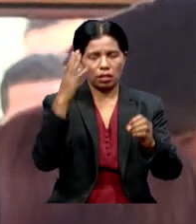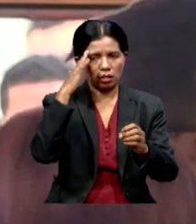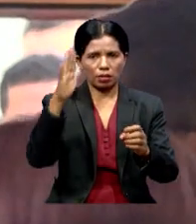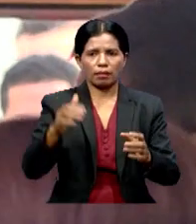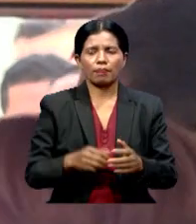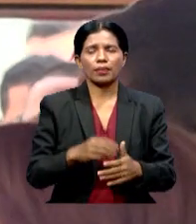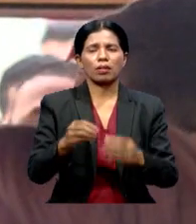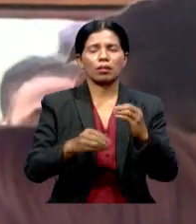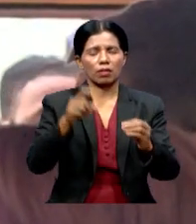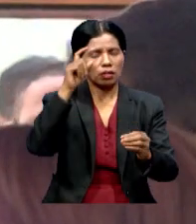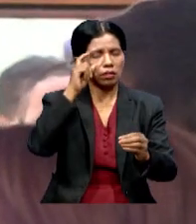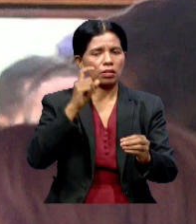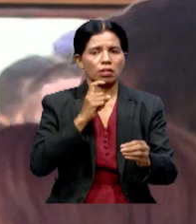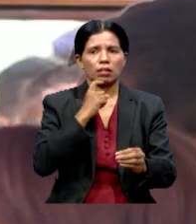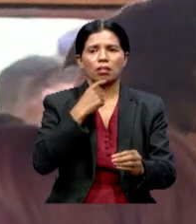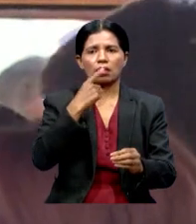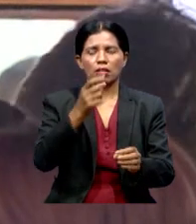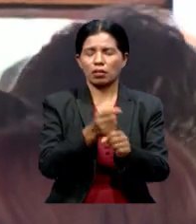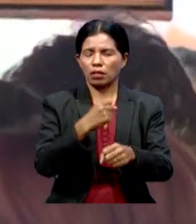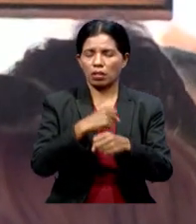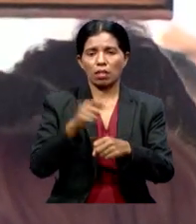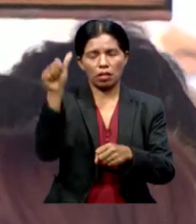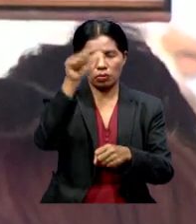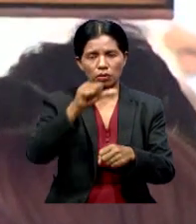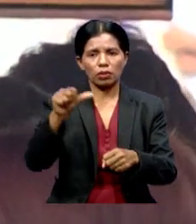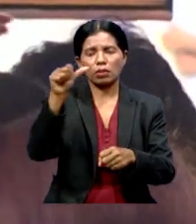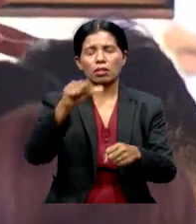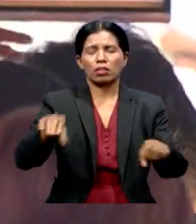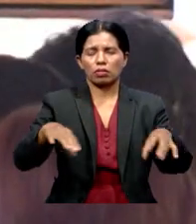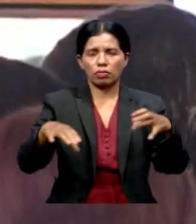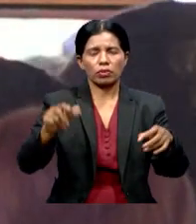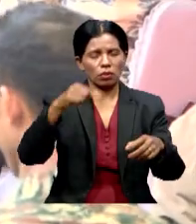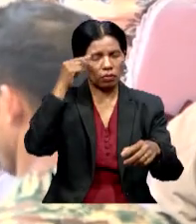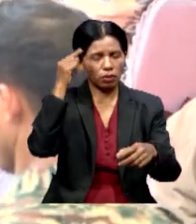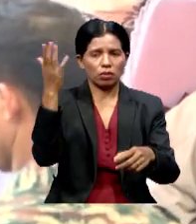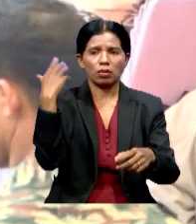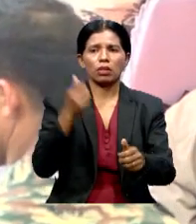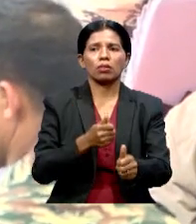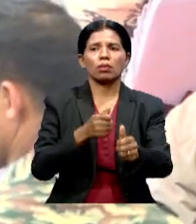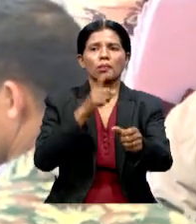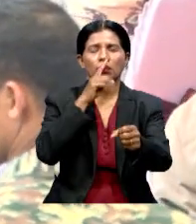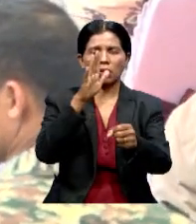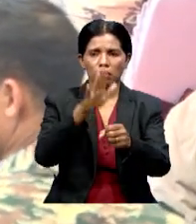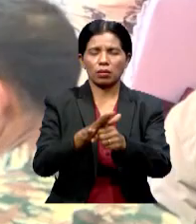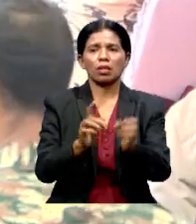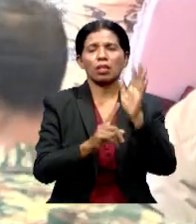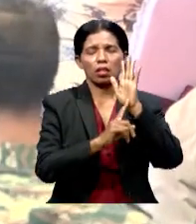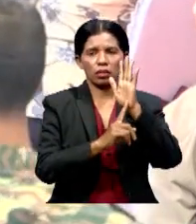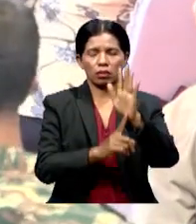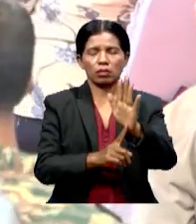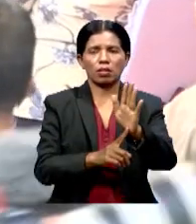justificação. A razão que a Alessandra Guzmão atuou a auditoria para o serviço do governo anterior, também atu cumpre promessas que a NB atuou ou na